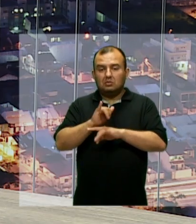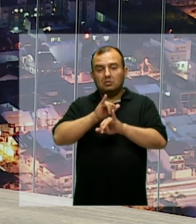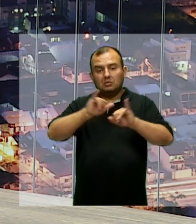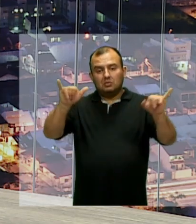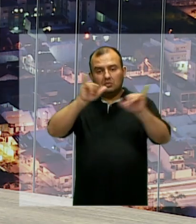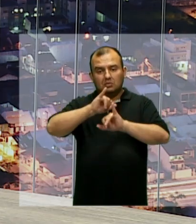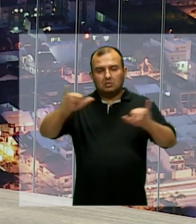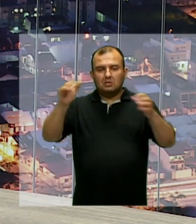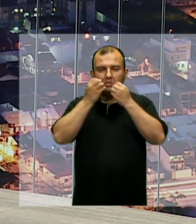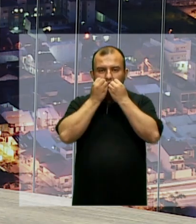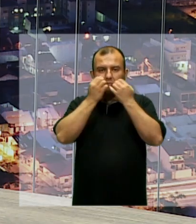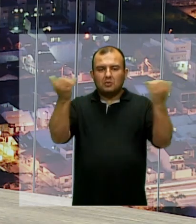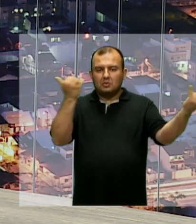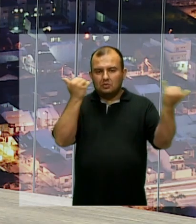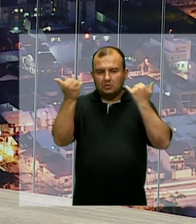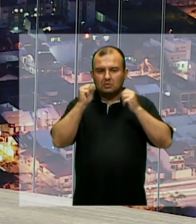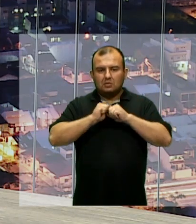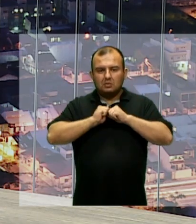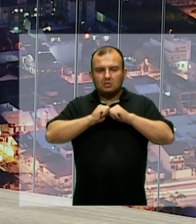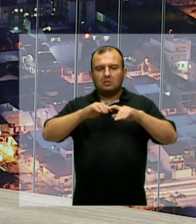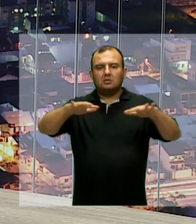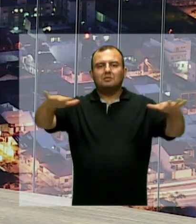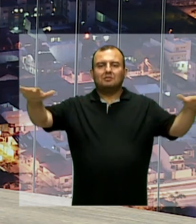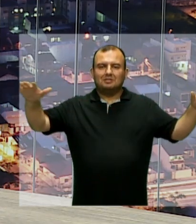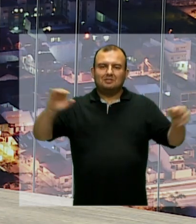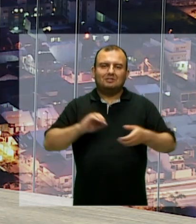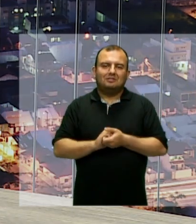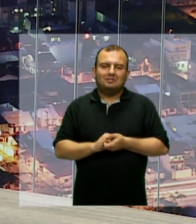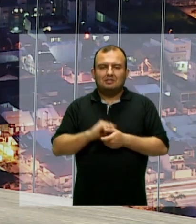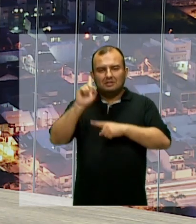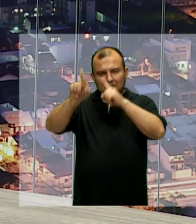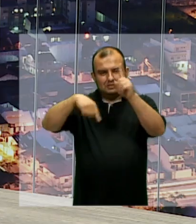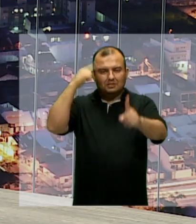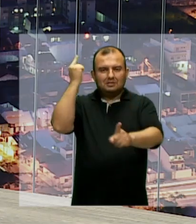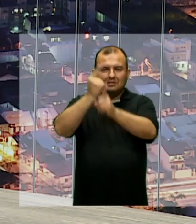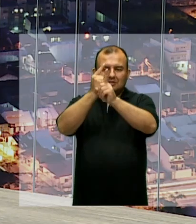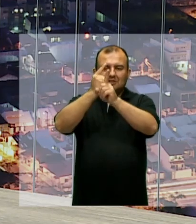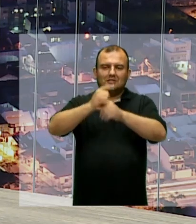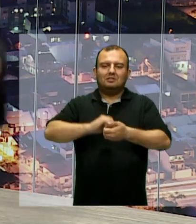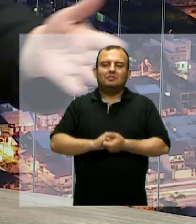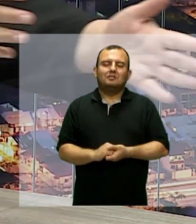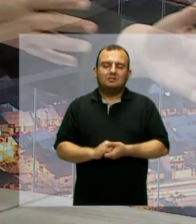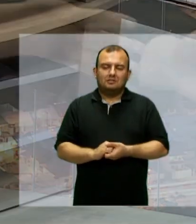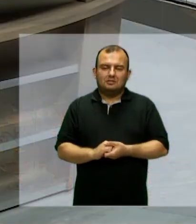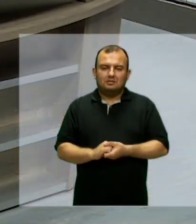a boa informação circular. Até o próximo Câmara Aberta.